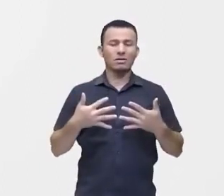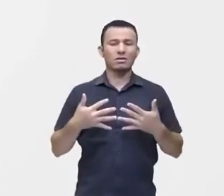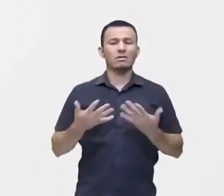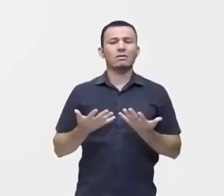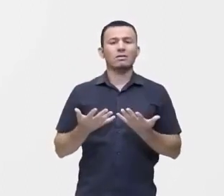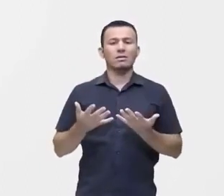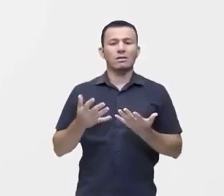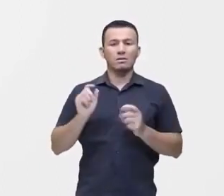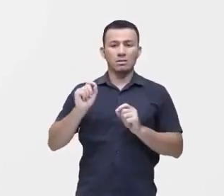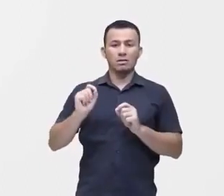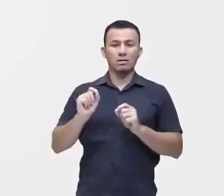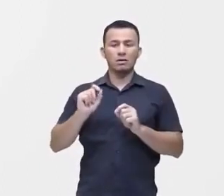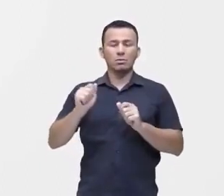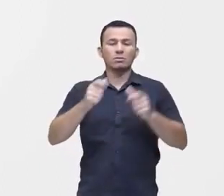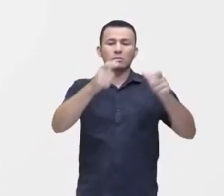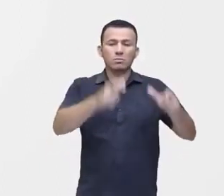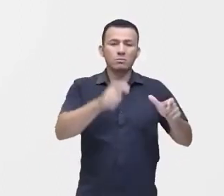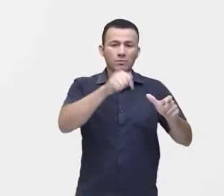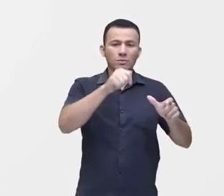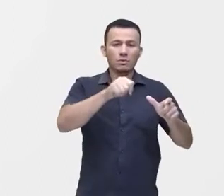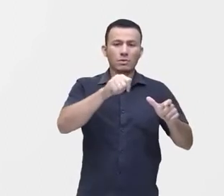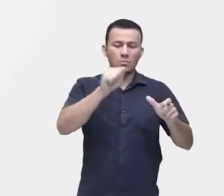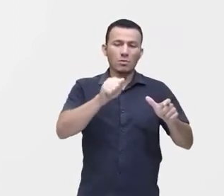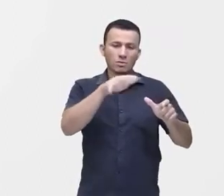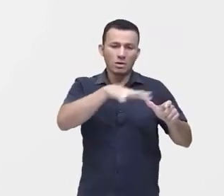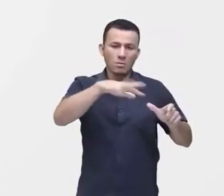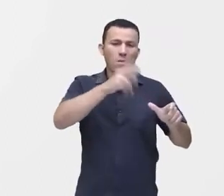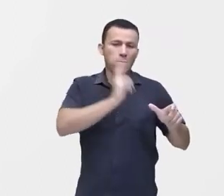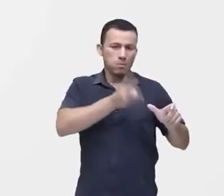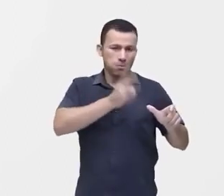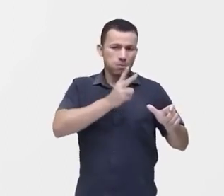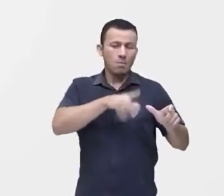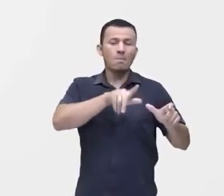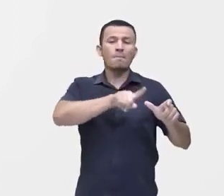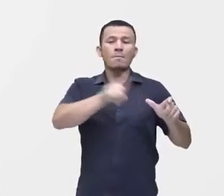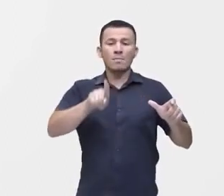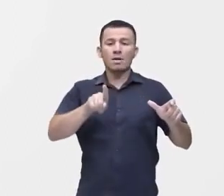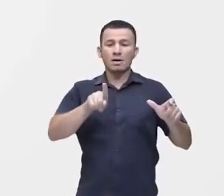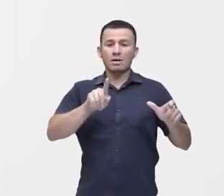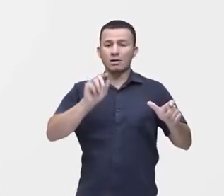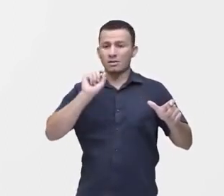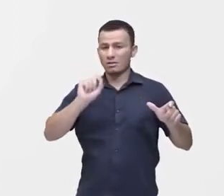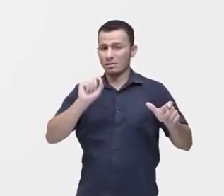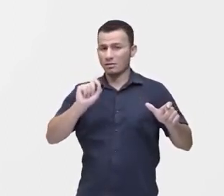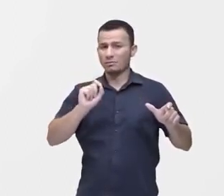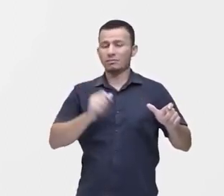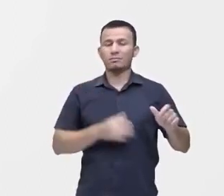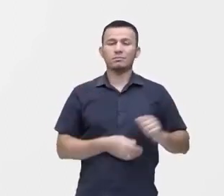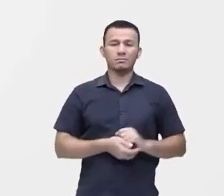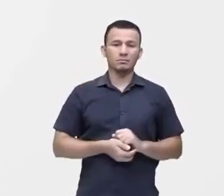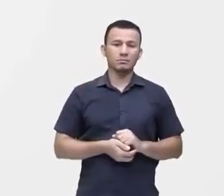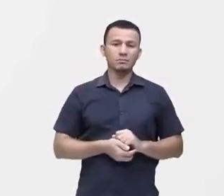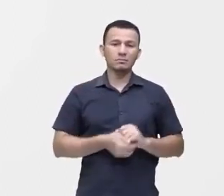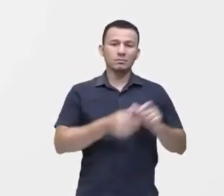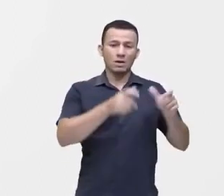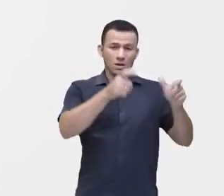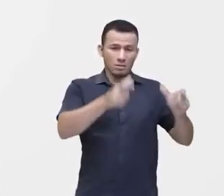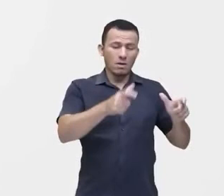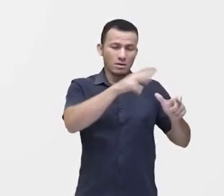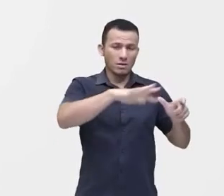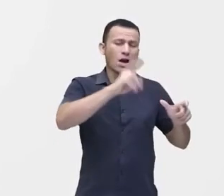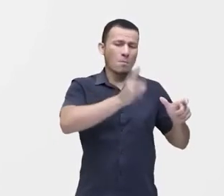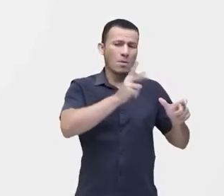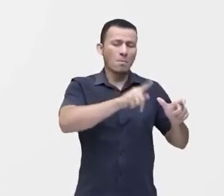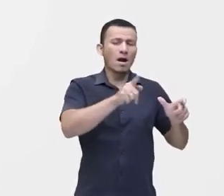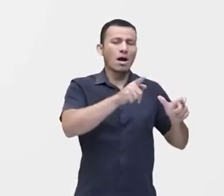do ponto, nós podemos estar no mesmo espaço, só que em pontos diferentes.